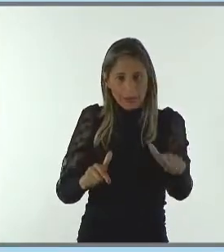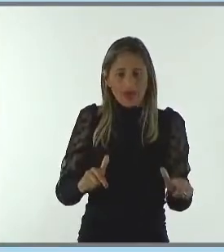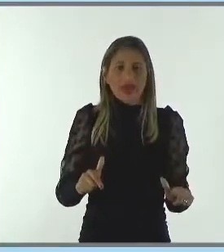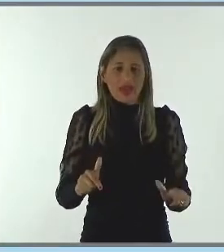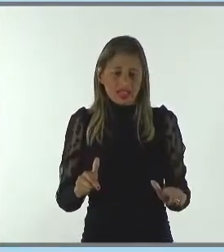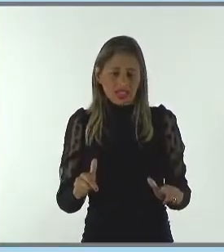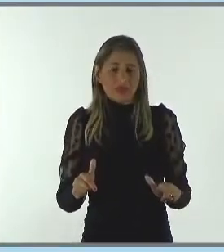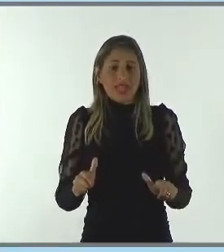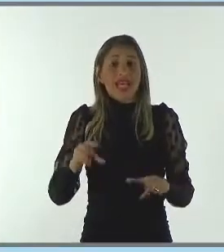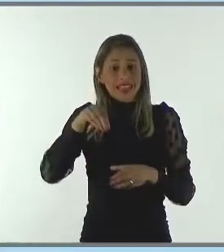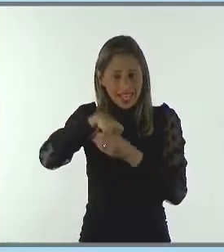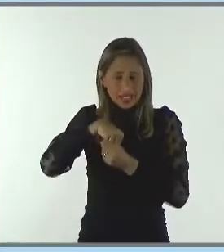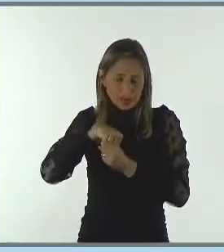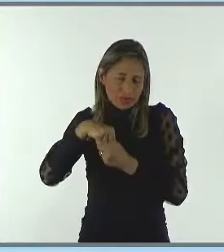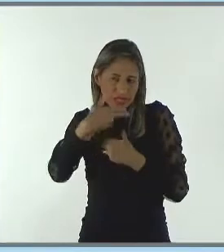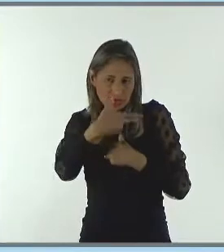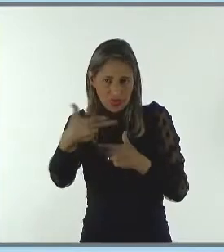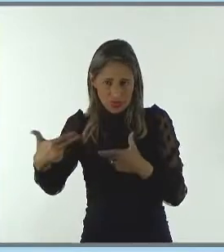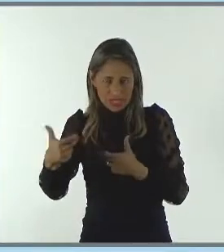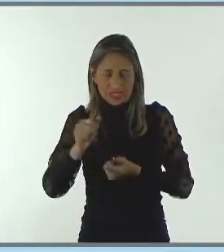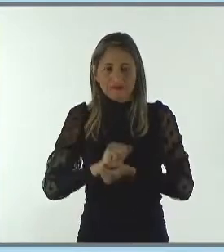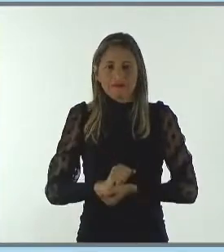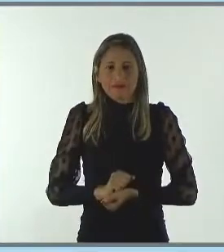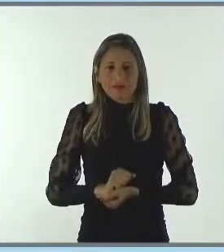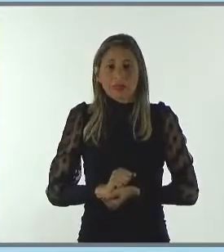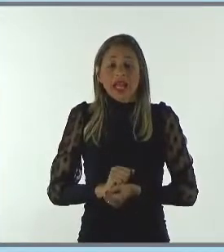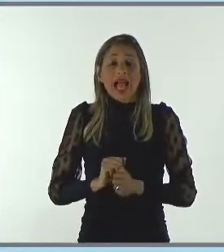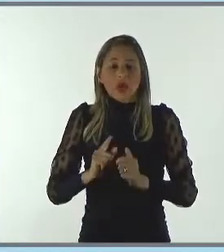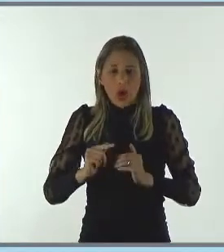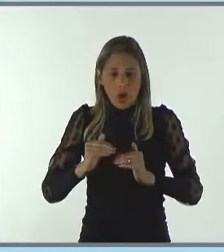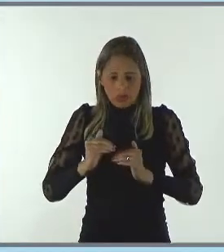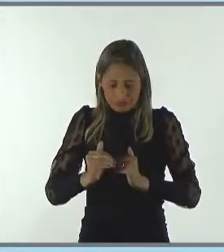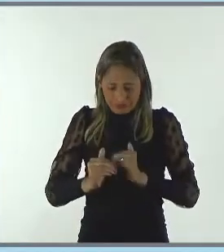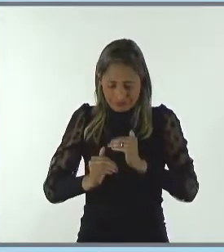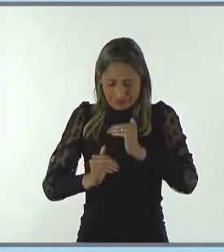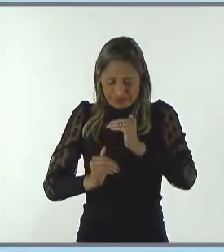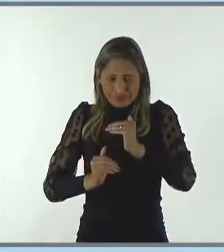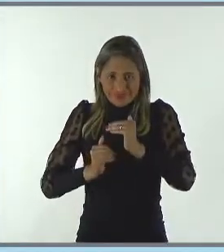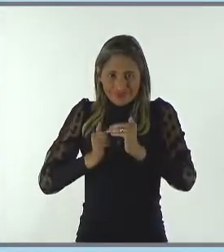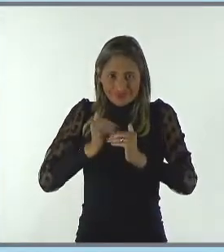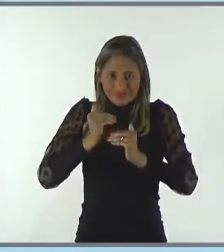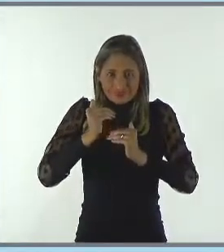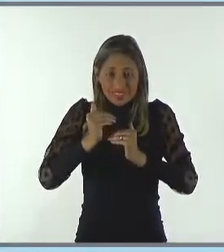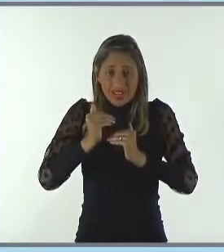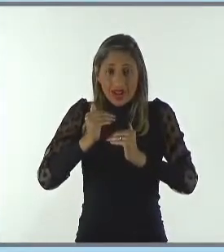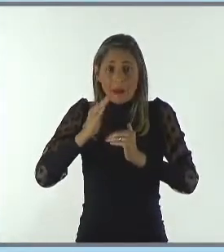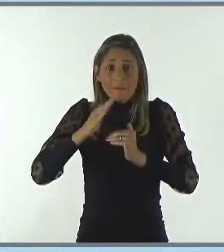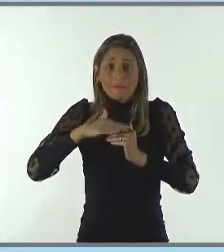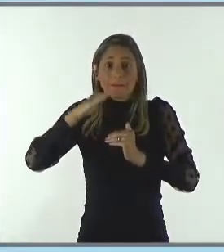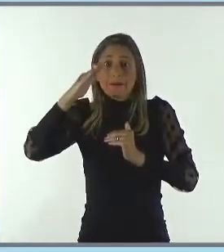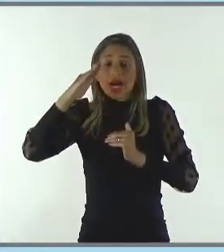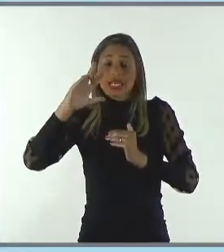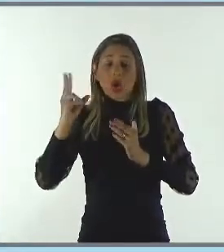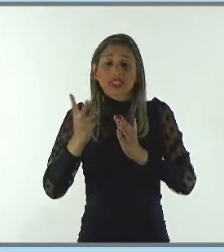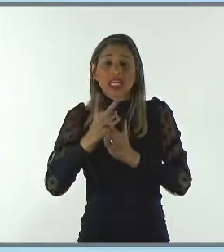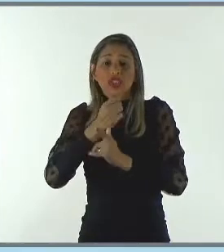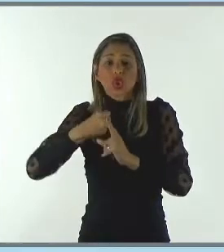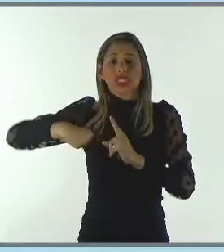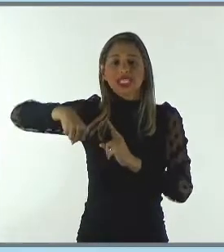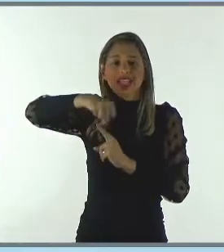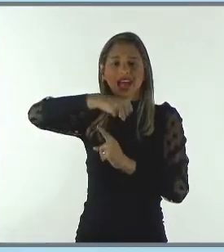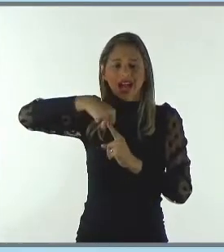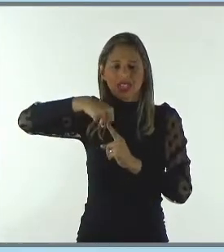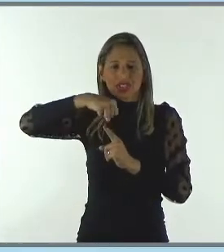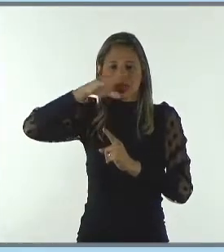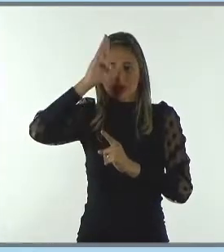dentro das suas circunstâncias, essa hierarquia de gênero que perpassa tantos outros setores da sociedade brasileira. Há um